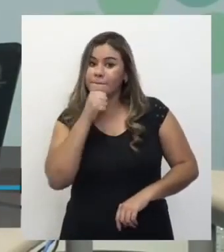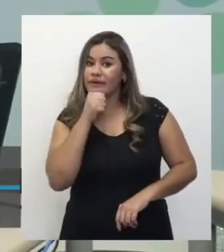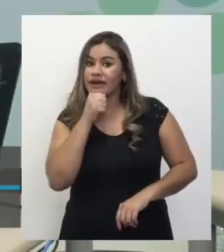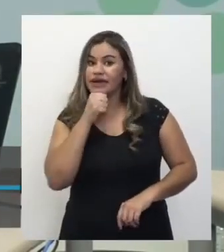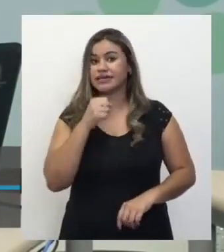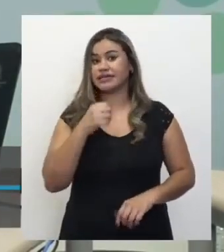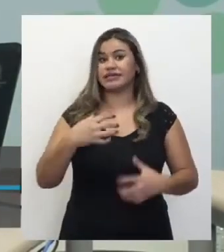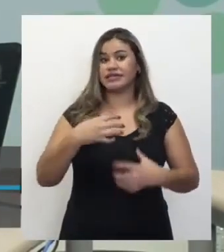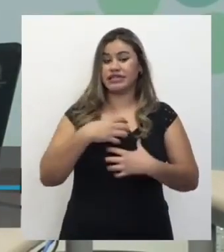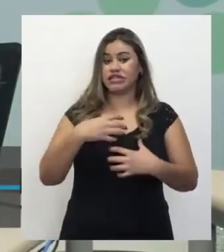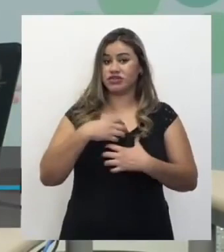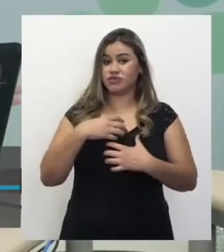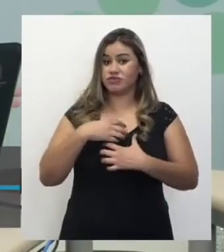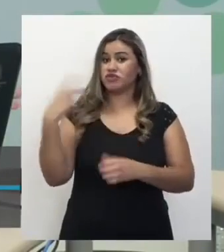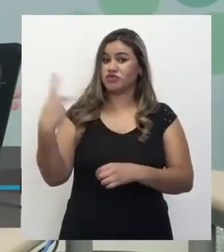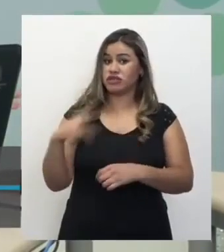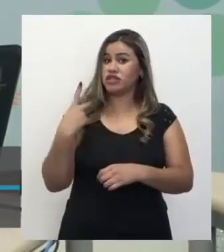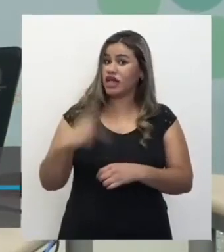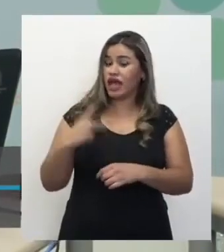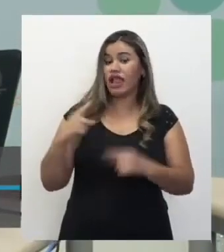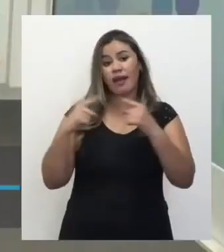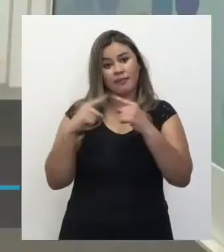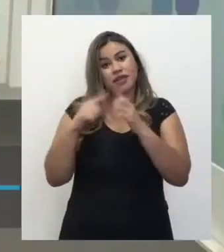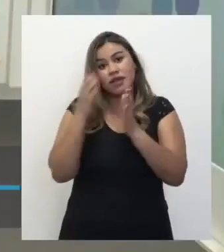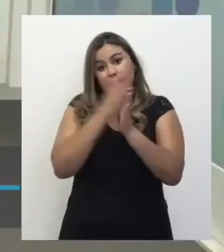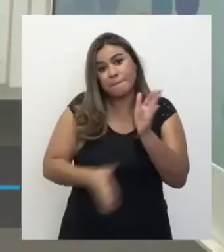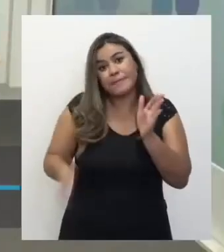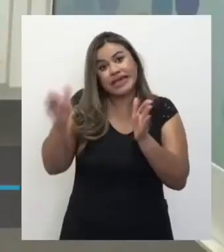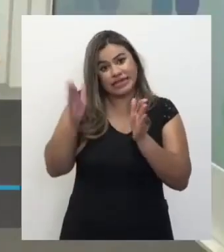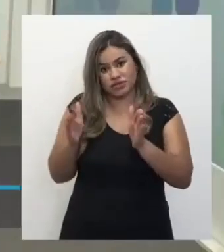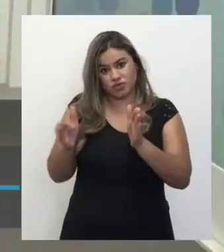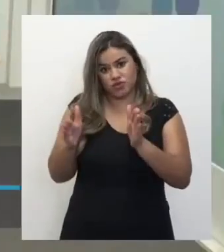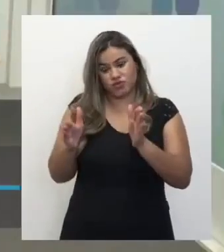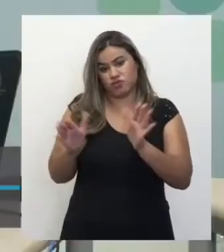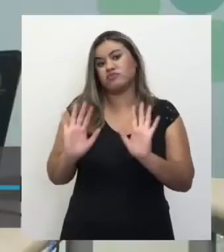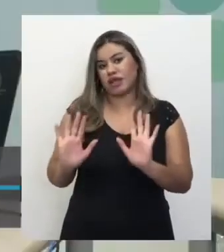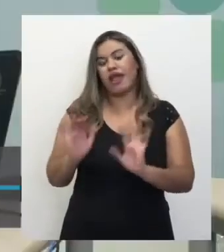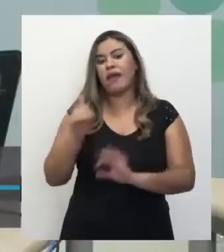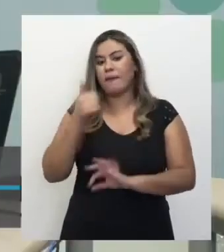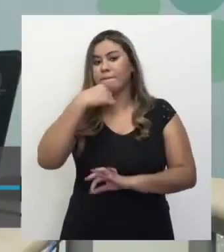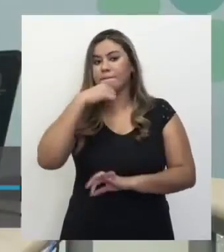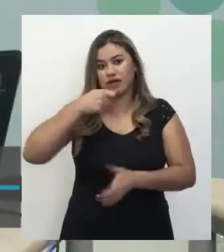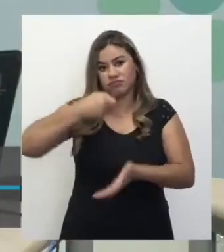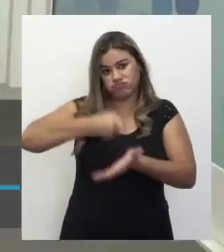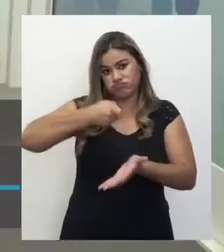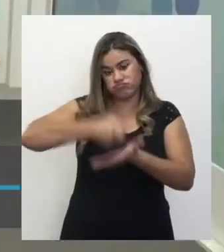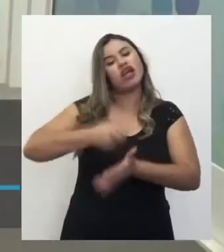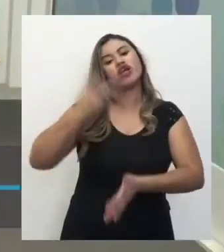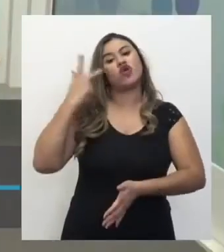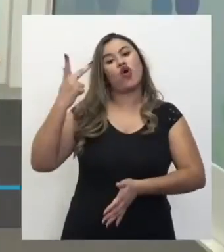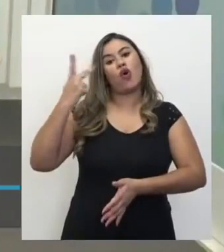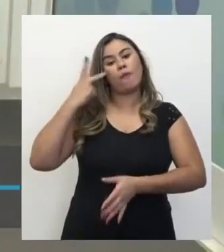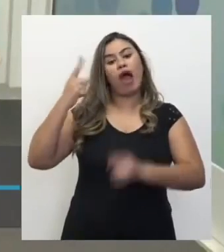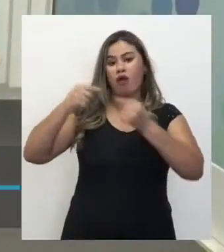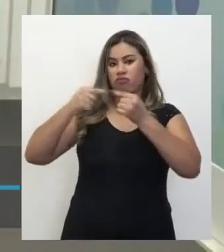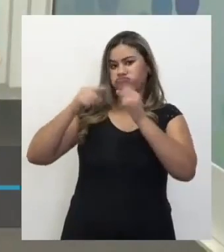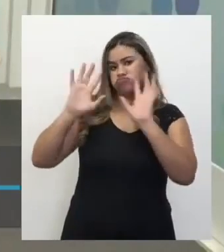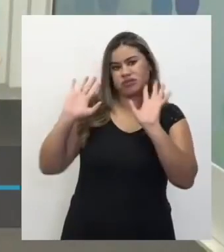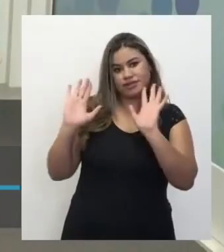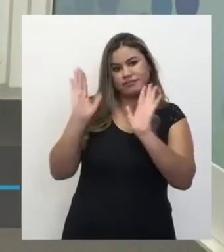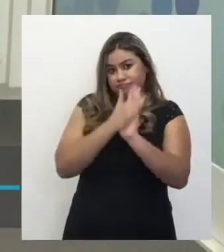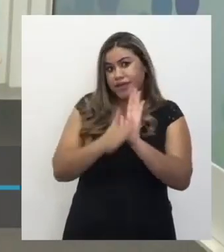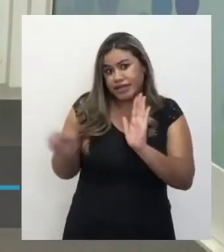aqueles valores, eram valores da época, professor Mauro. Então, uma mãe aprendeu, assim, era normal, né? É normal para a época, né? Normal pra